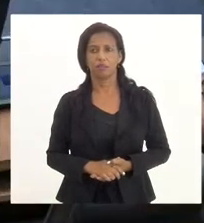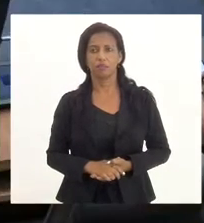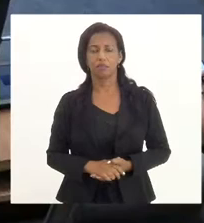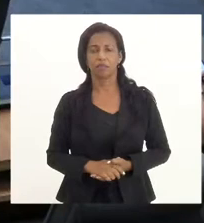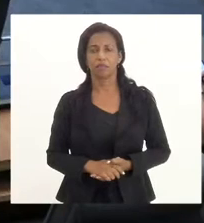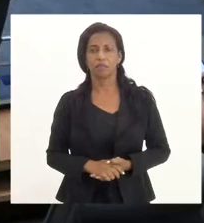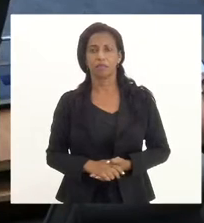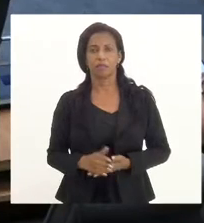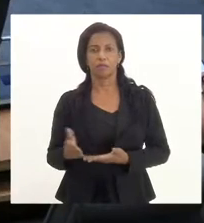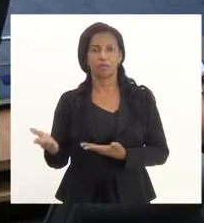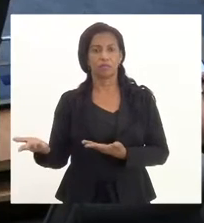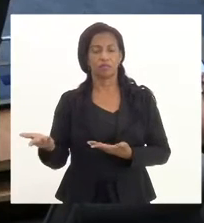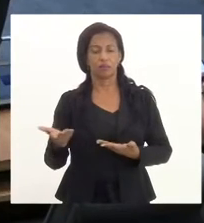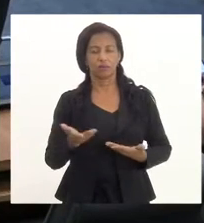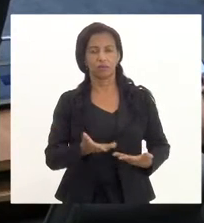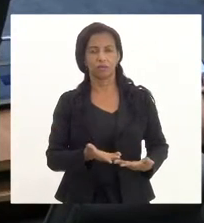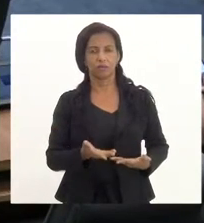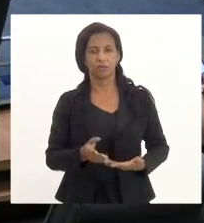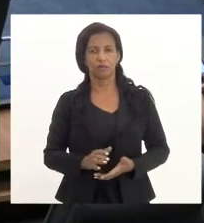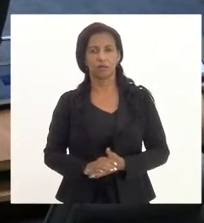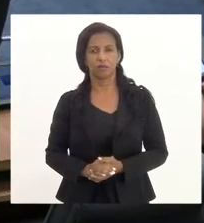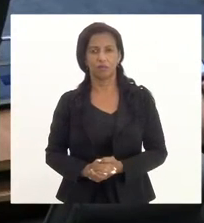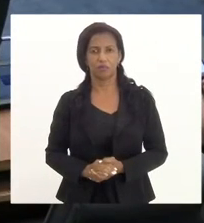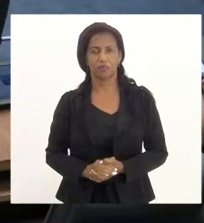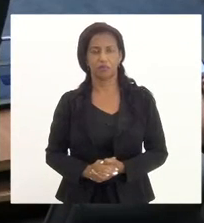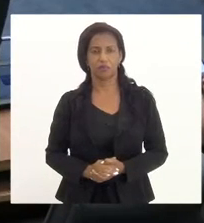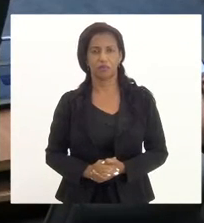e com judaria